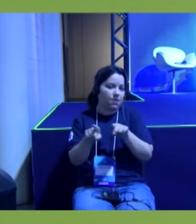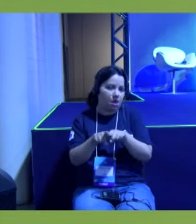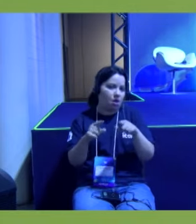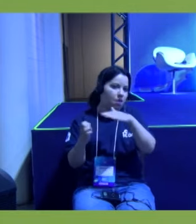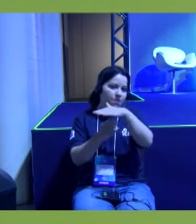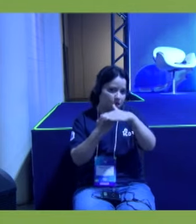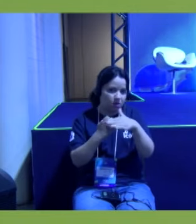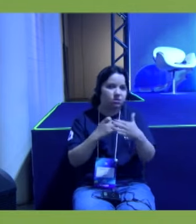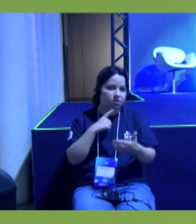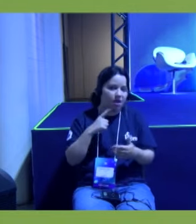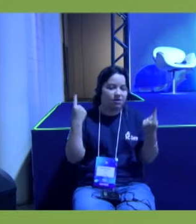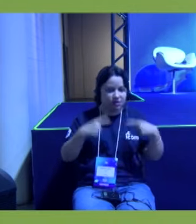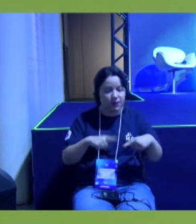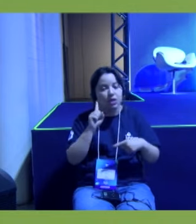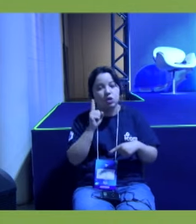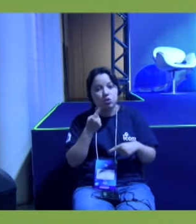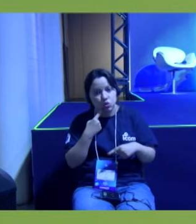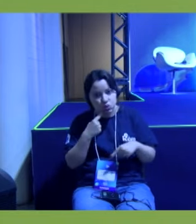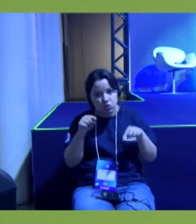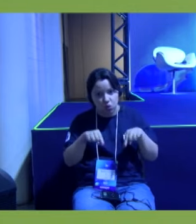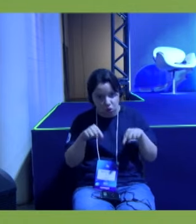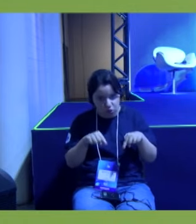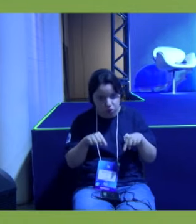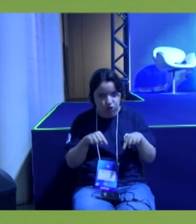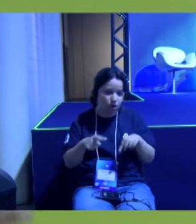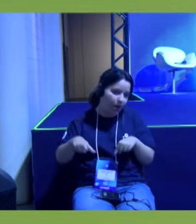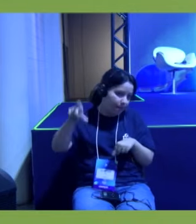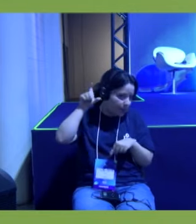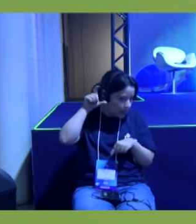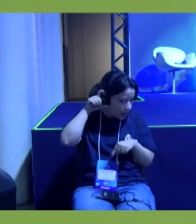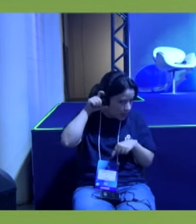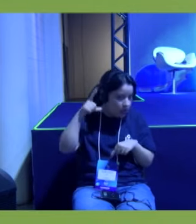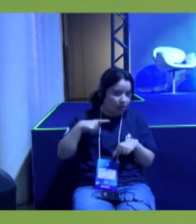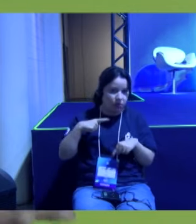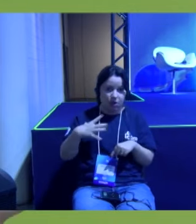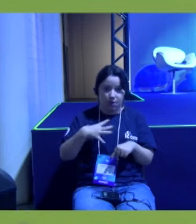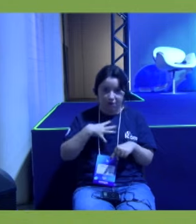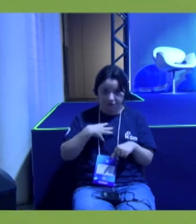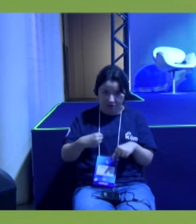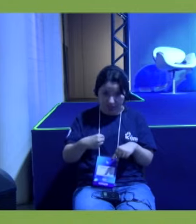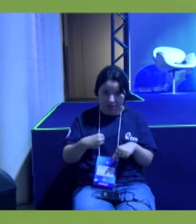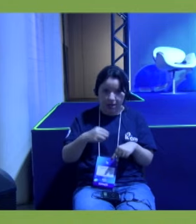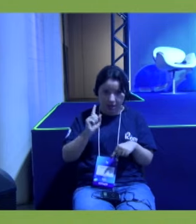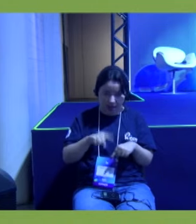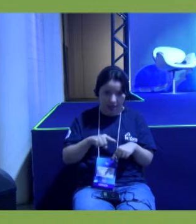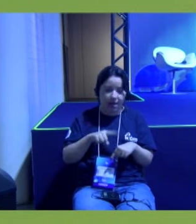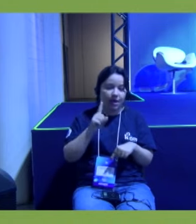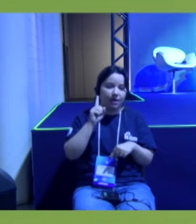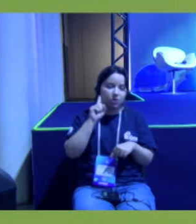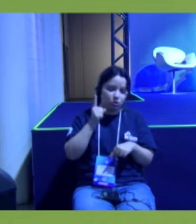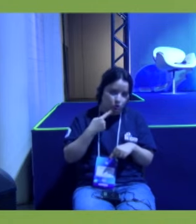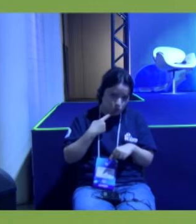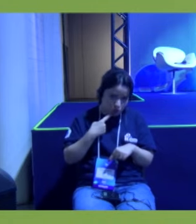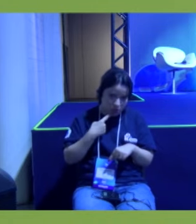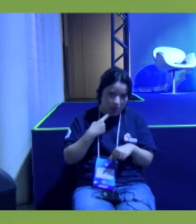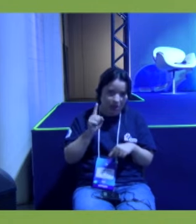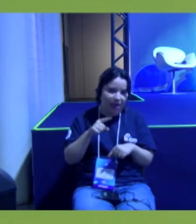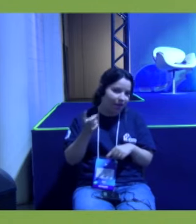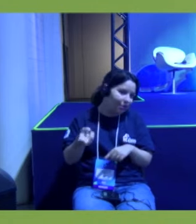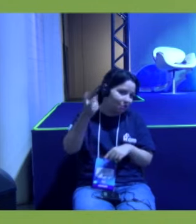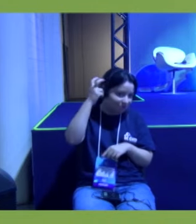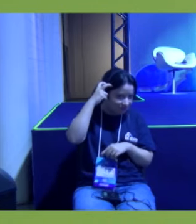Tem surdo hoje que usa aparelho, né? Eu tenho uma filha também que ela é deficiente auditiva, só que ela é